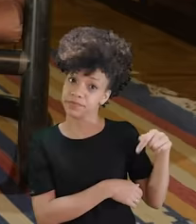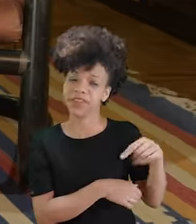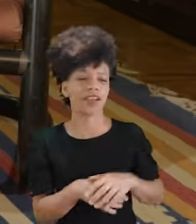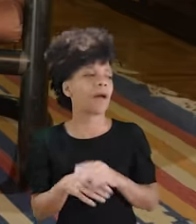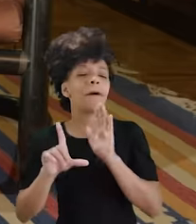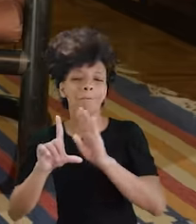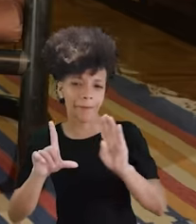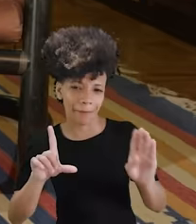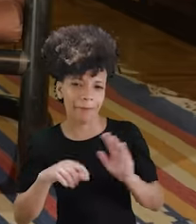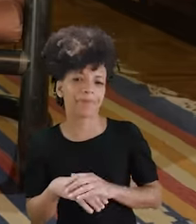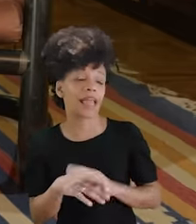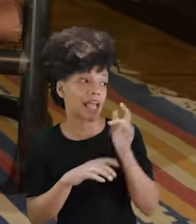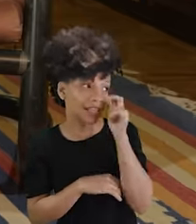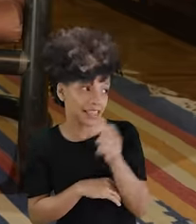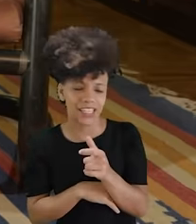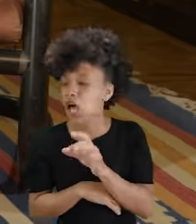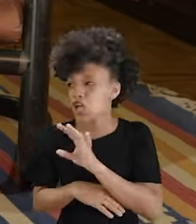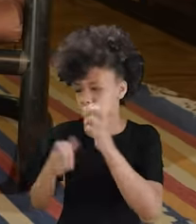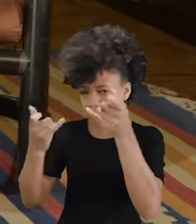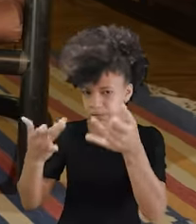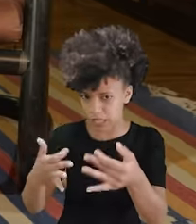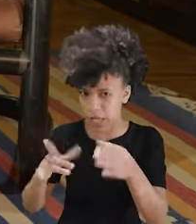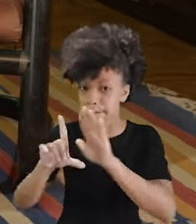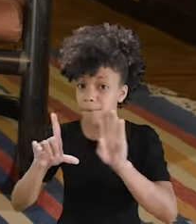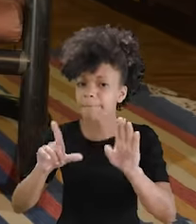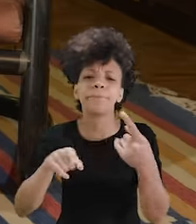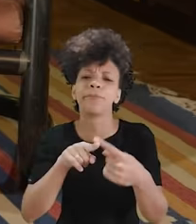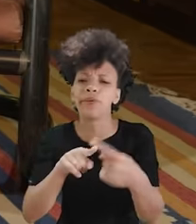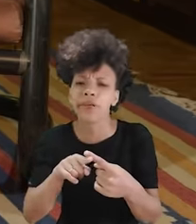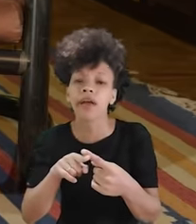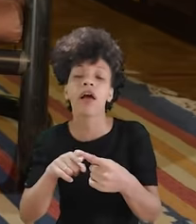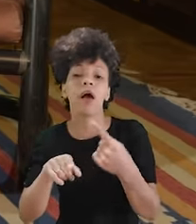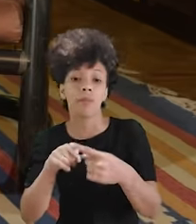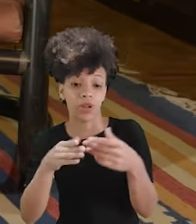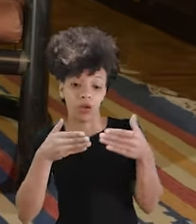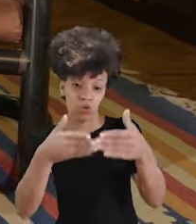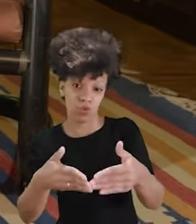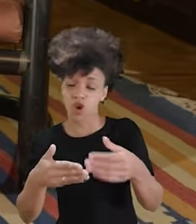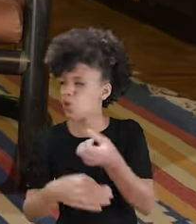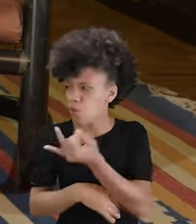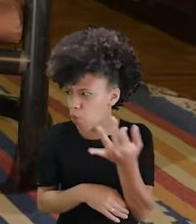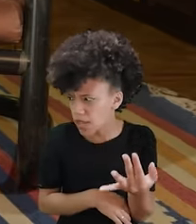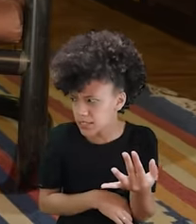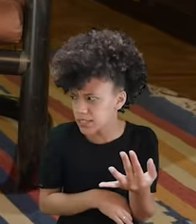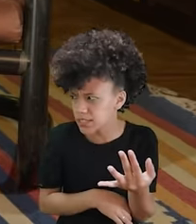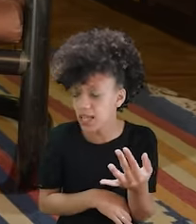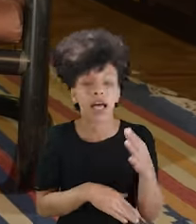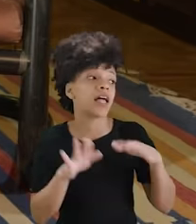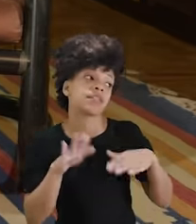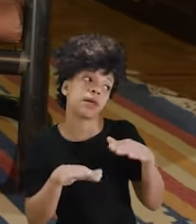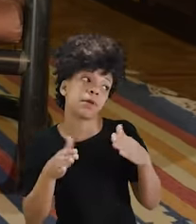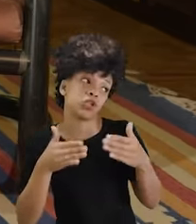escrevendo aqui Big Brother uma das coisas interessantes Big Brother porque Big Brother Porque lá é uma tripulação de quantas pessoas